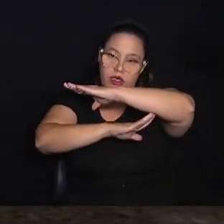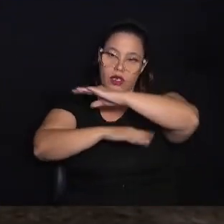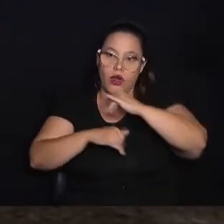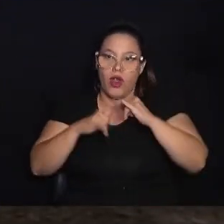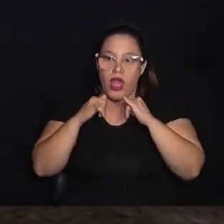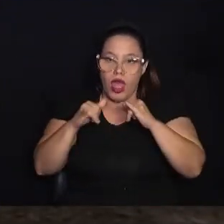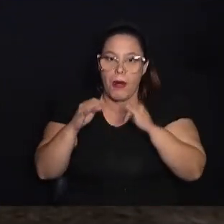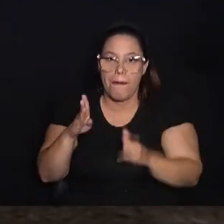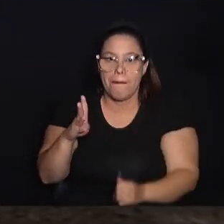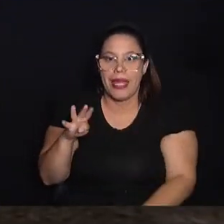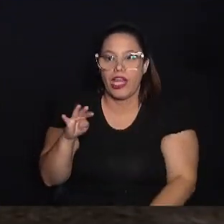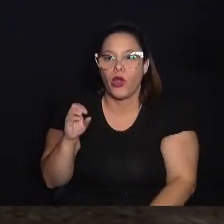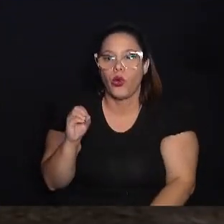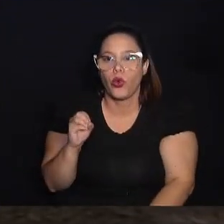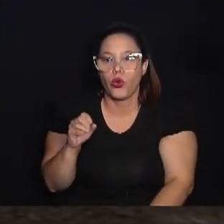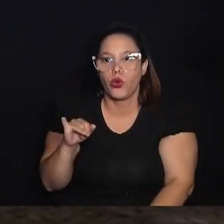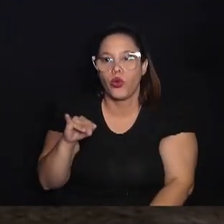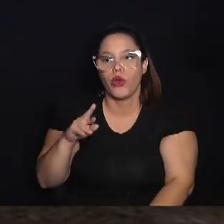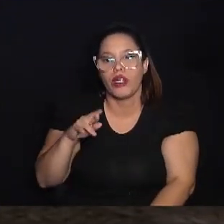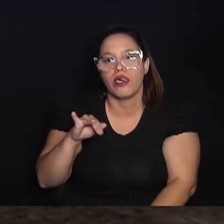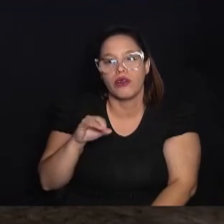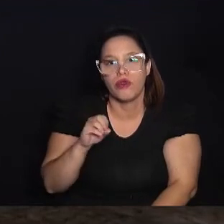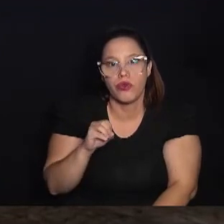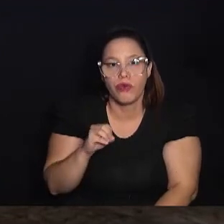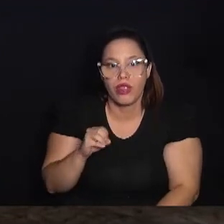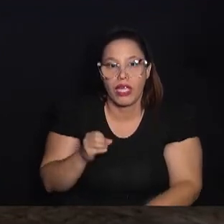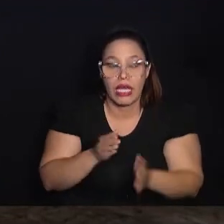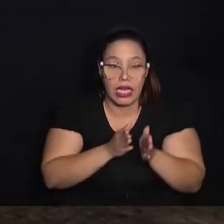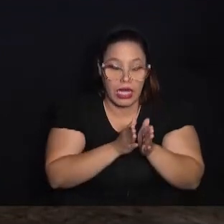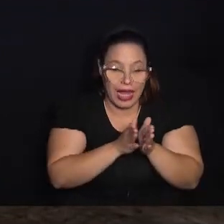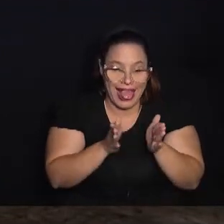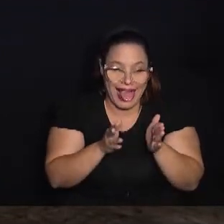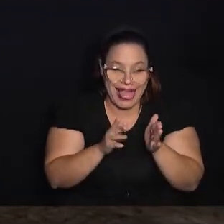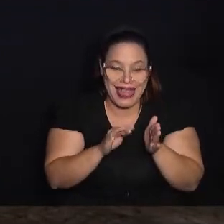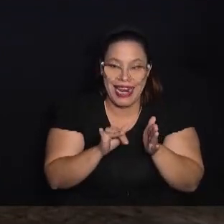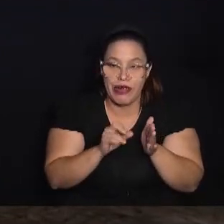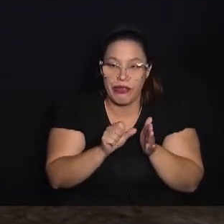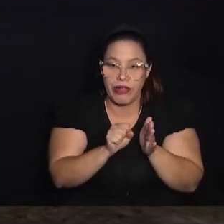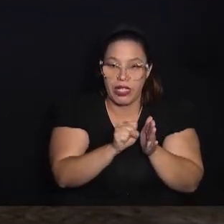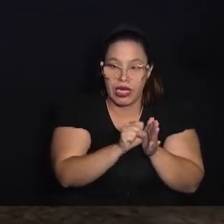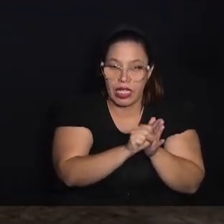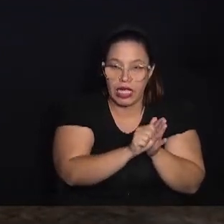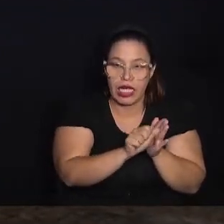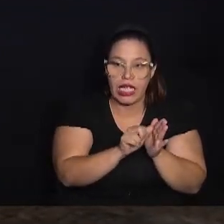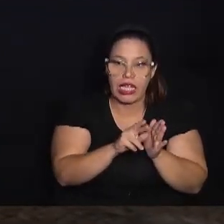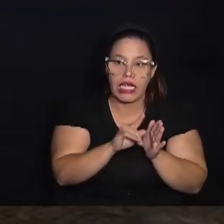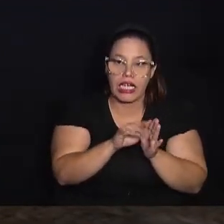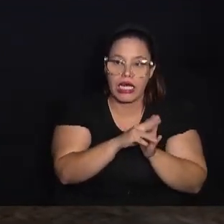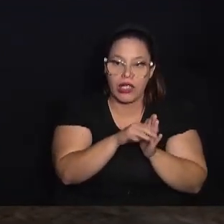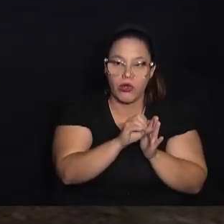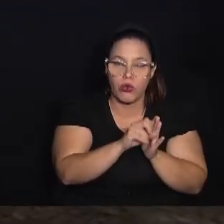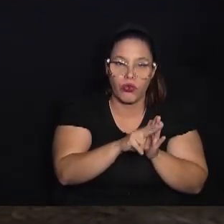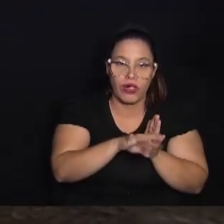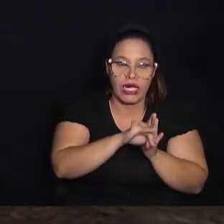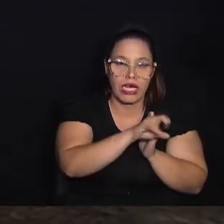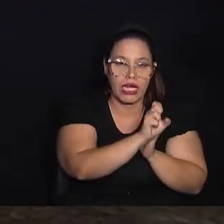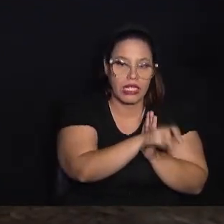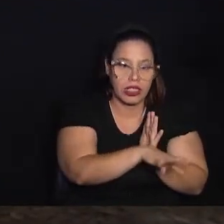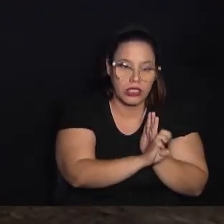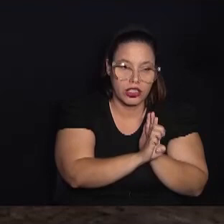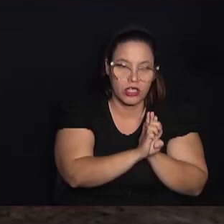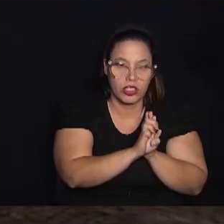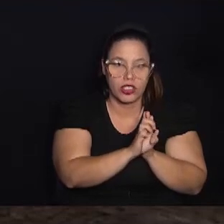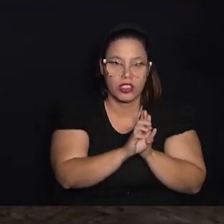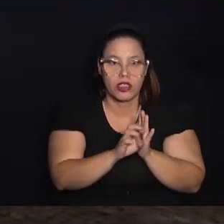beco do inferno como Travessa São Vicente de Paulo né em reconhecimento aos serviços prestados aí